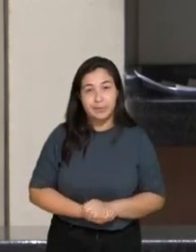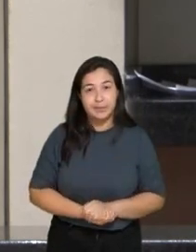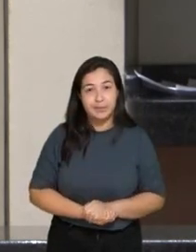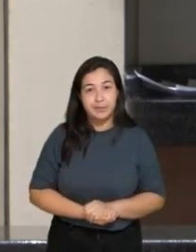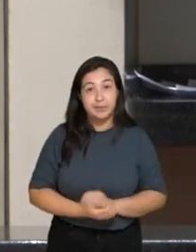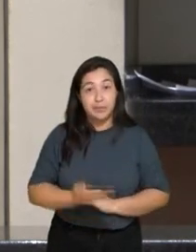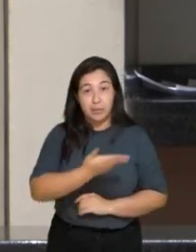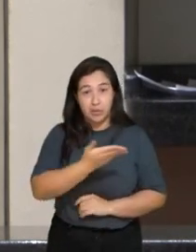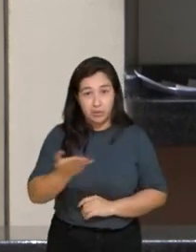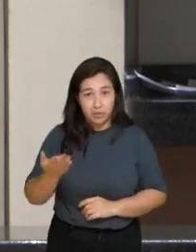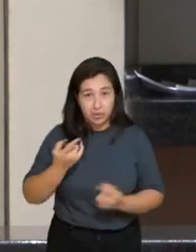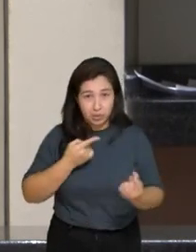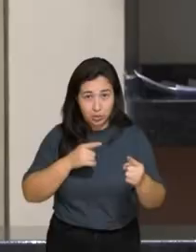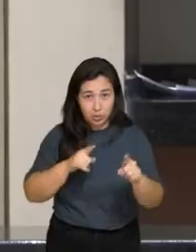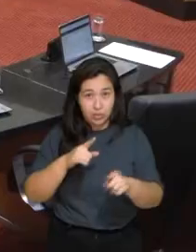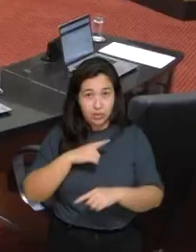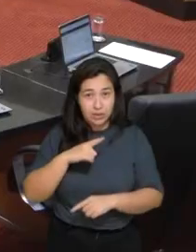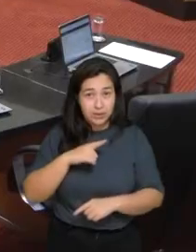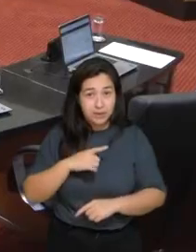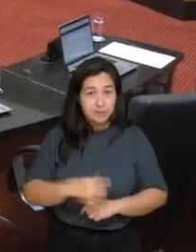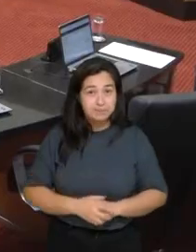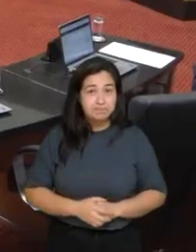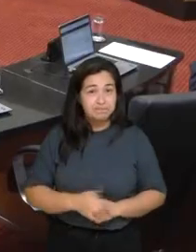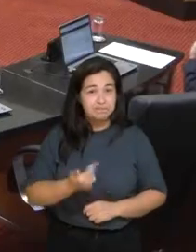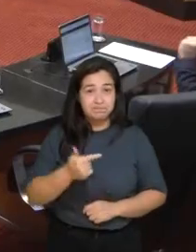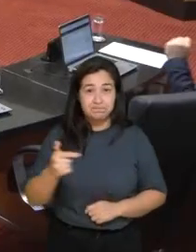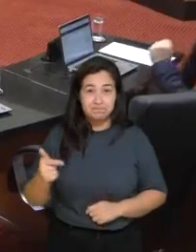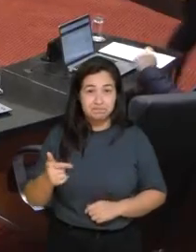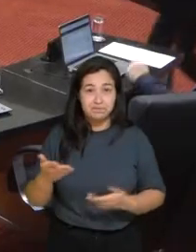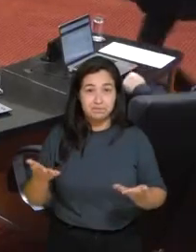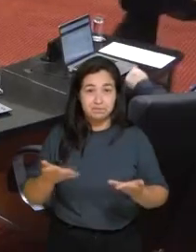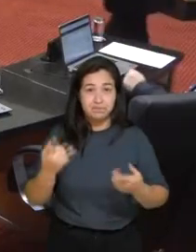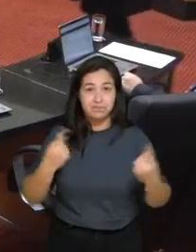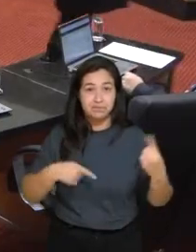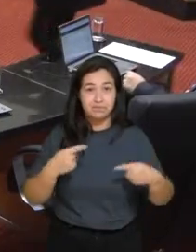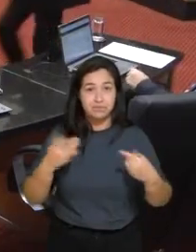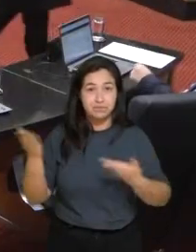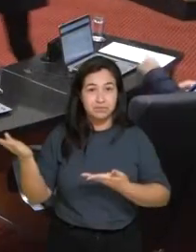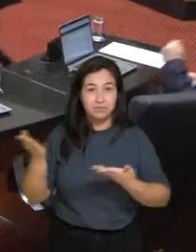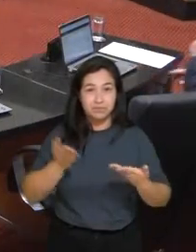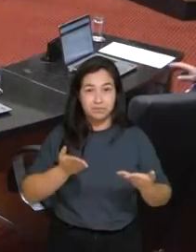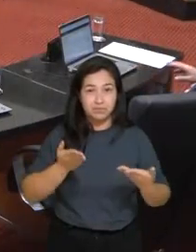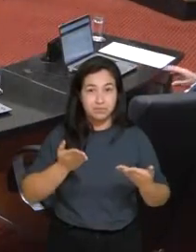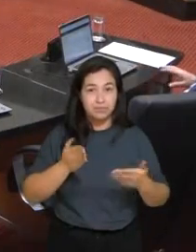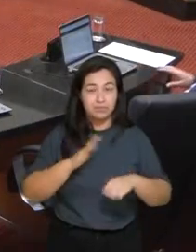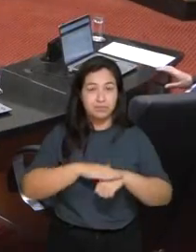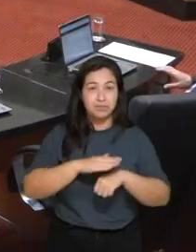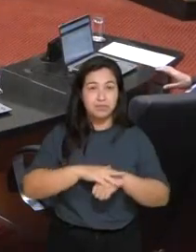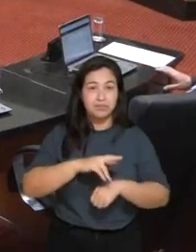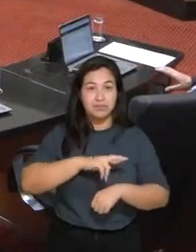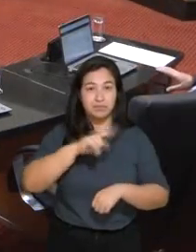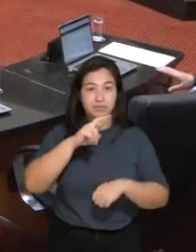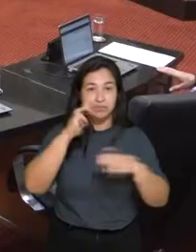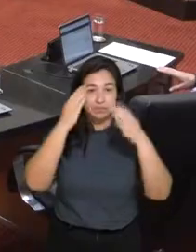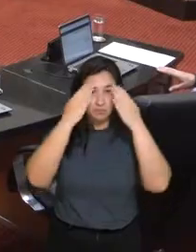Alguma objeção para a discussão da matéria? Não havendo, em discussão, com a palavra o autor do projeto, deputado José Milton